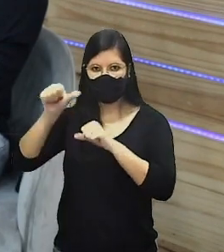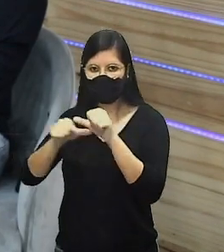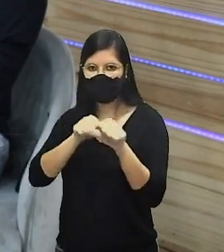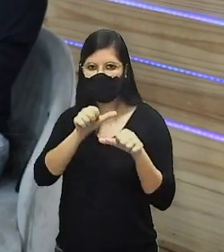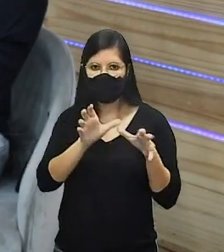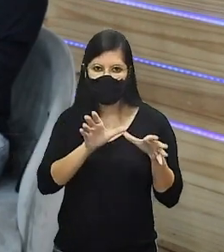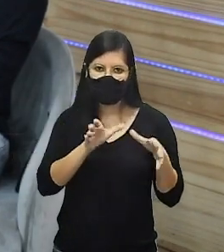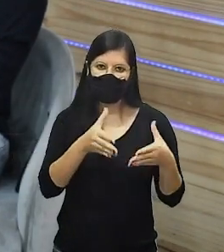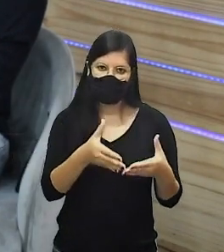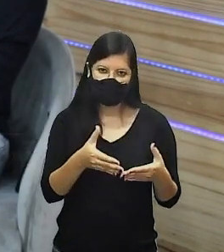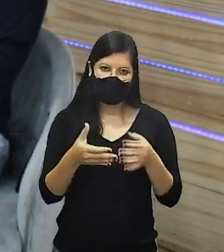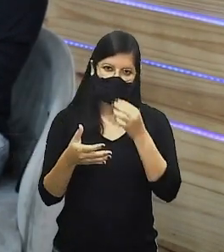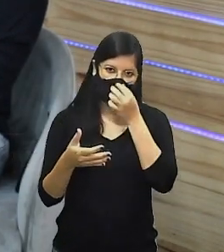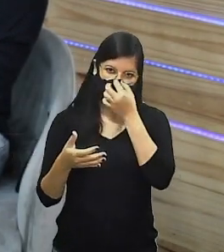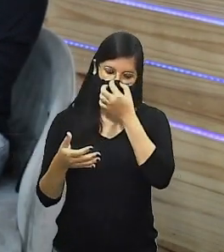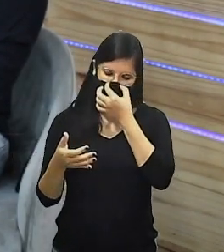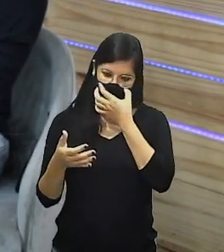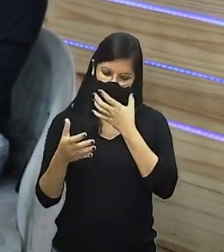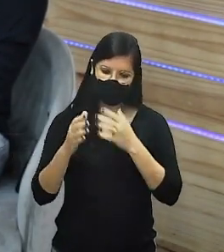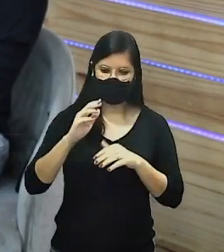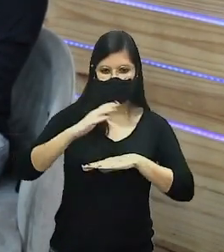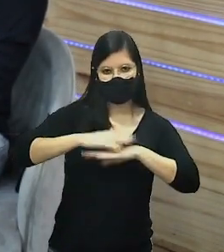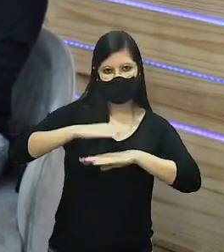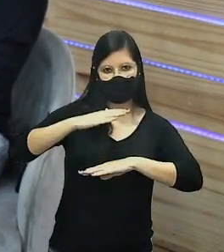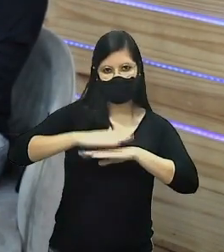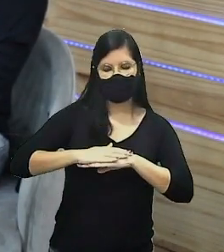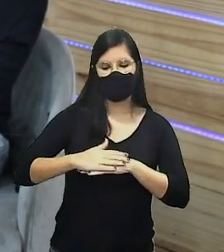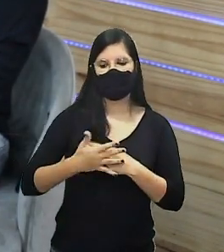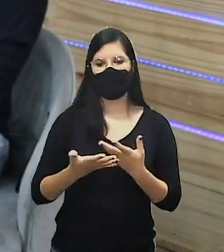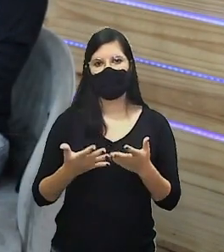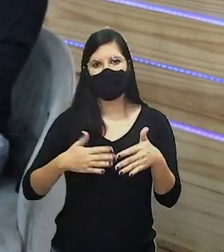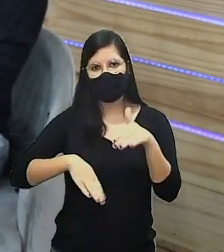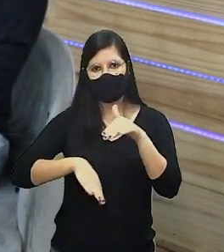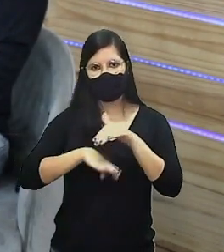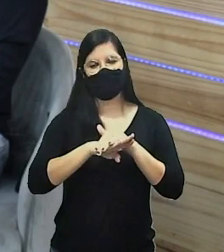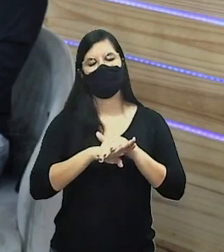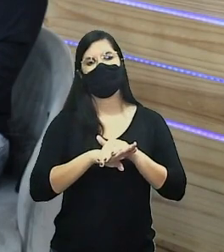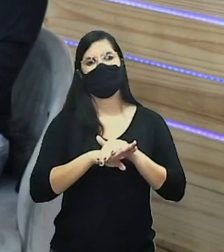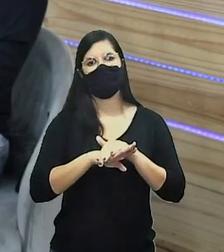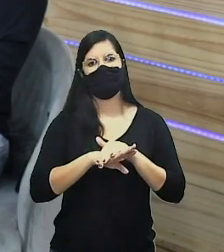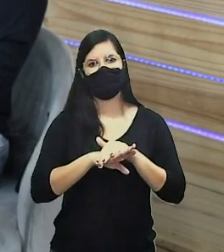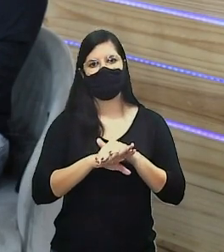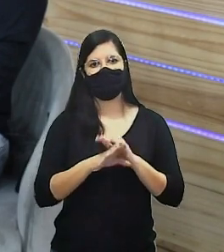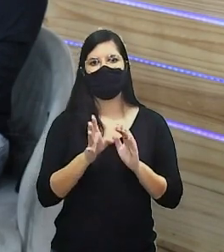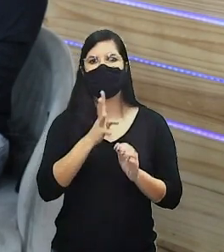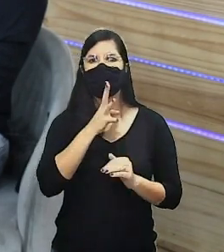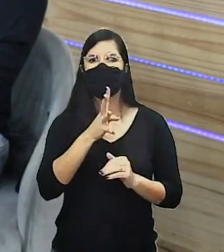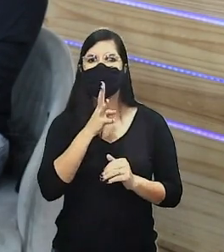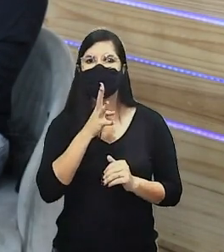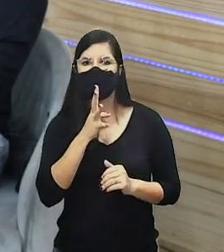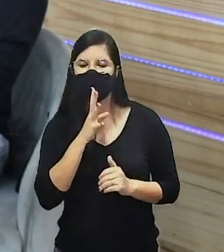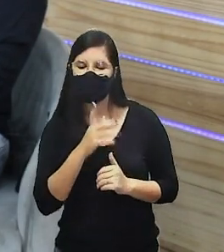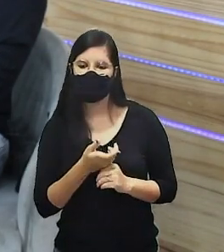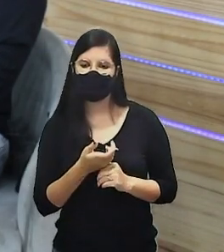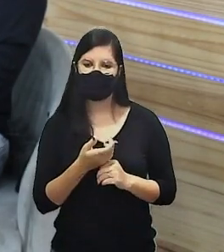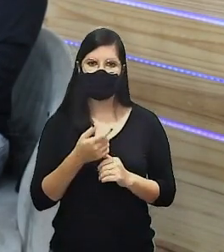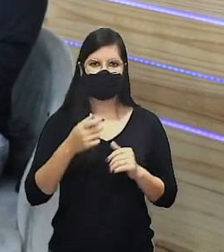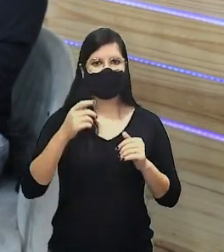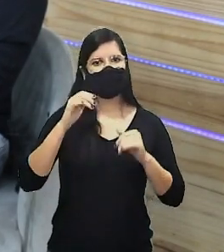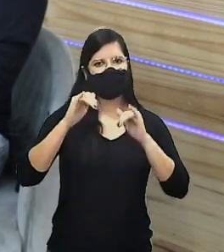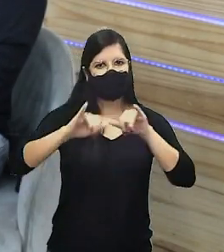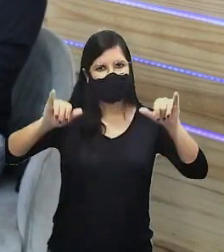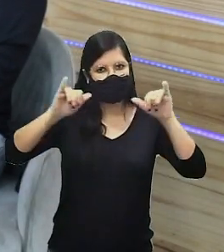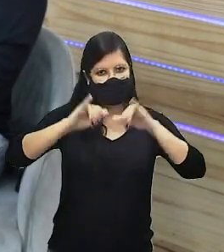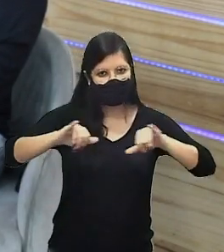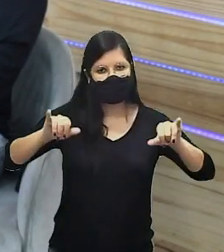foco, né, do fazer, do guardar mesmo o conjunto de conhecimentos, as narrativas, né,